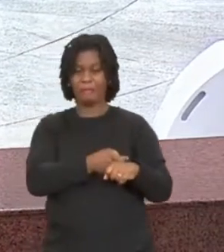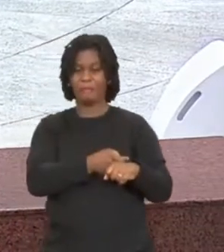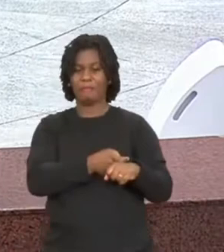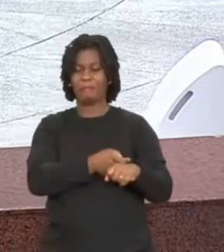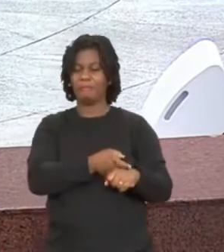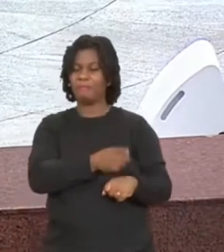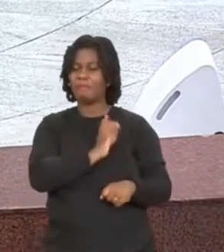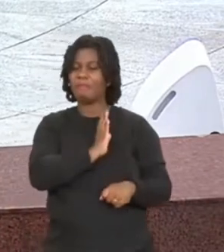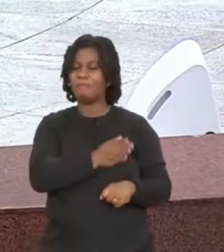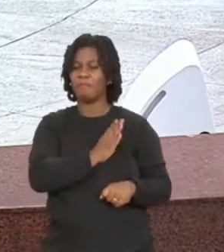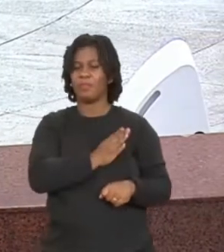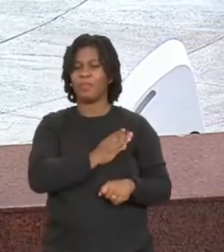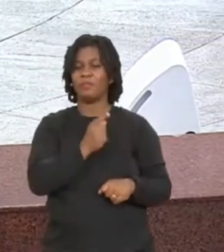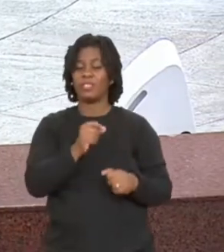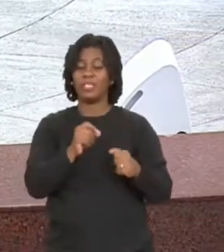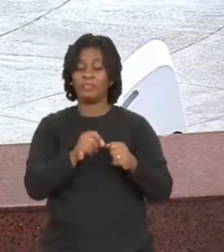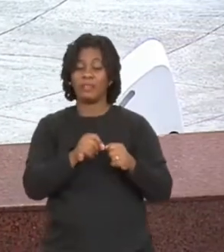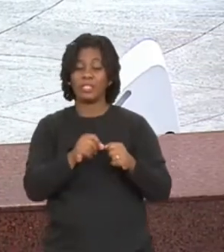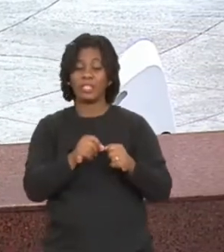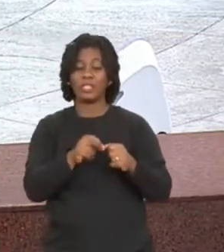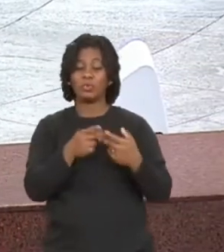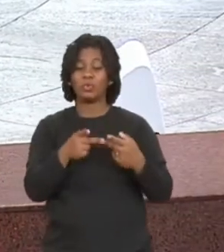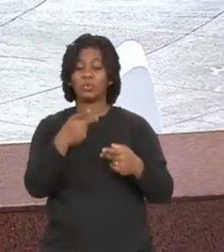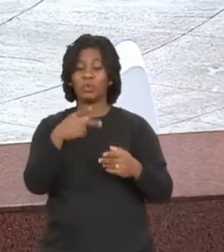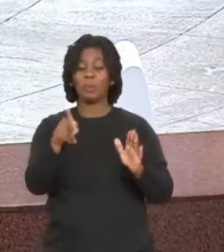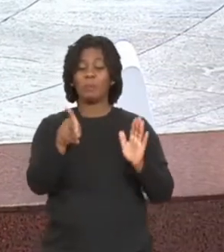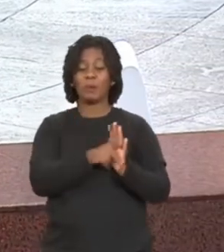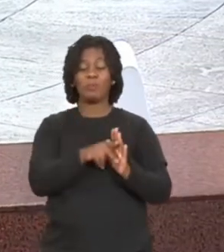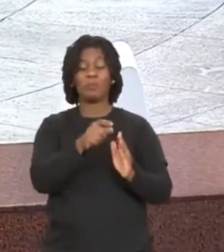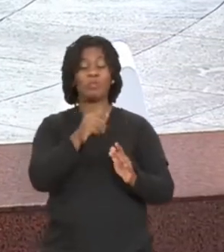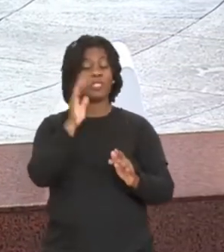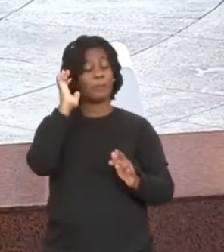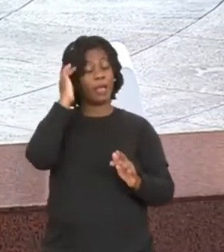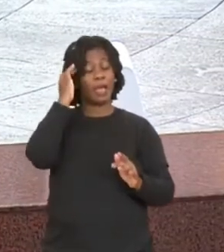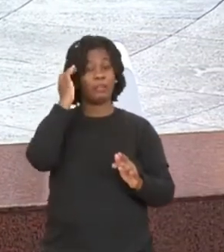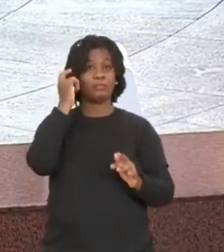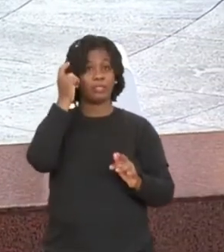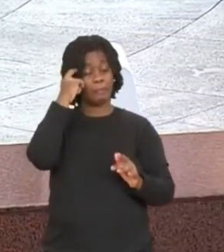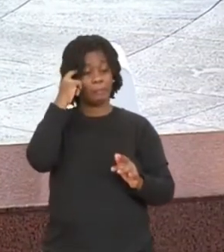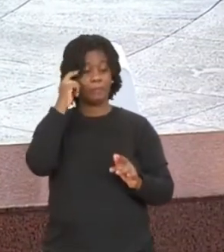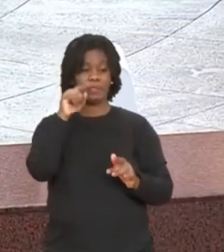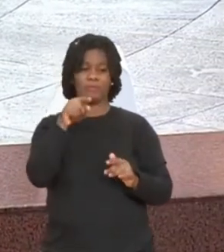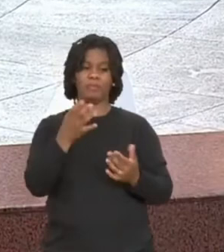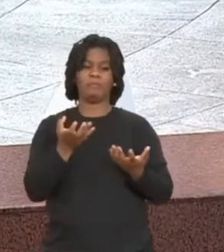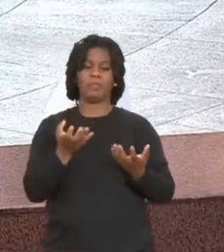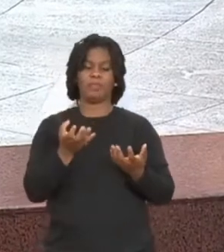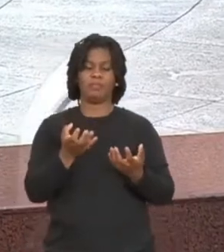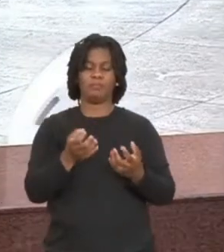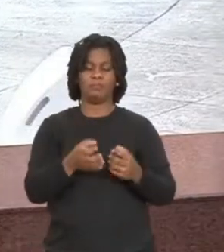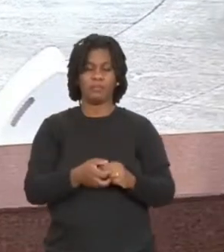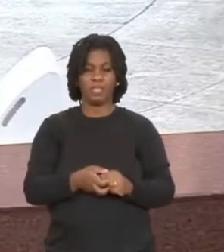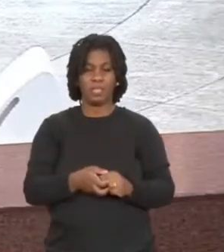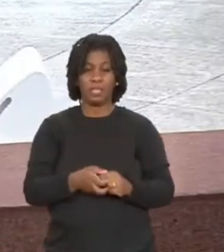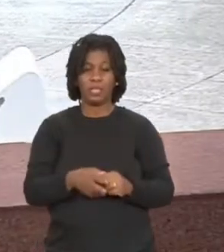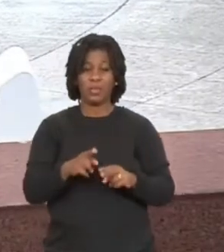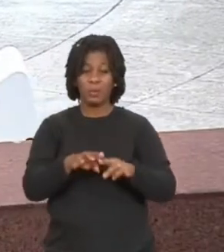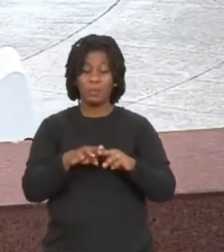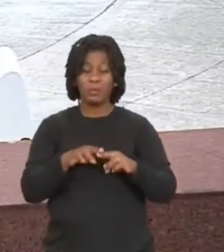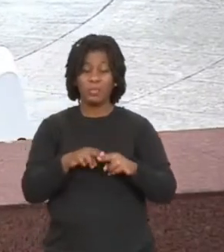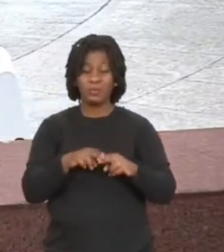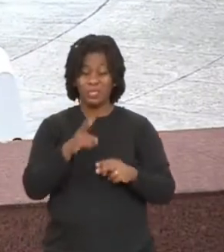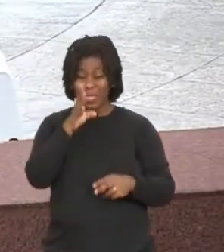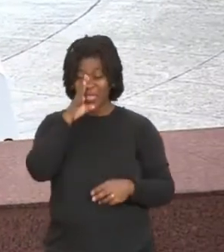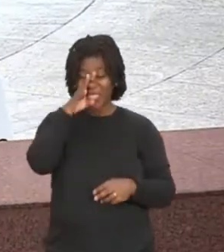faca, você está fazendo as coisas do seu jeito, como você acha. E porque você resiste a Deus,